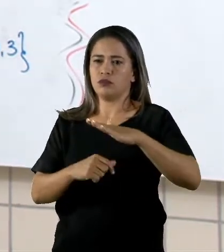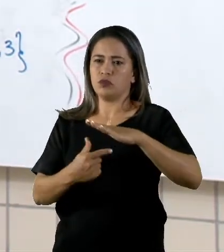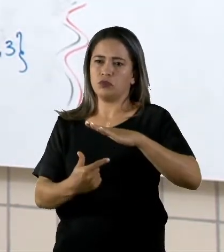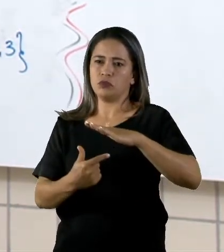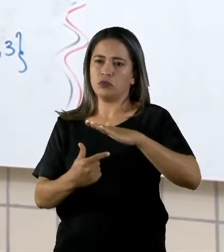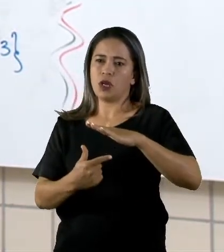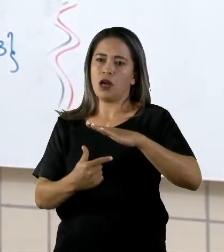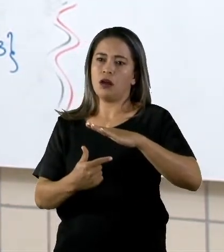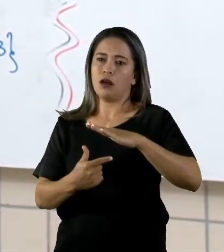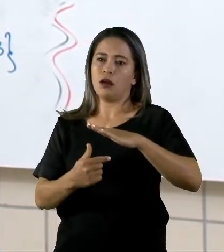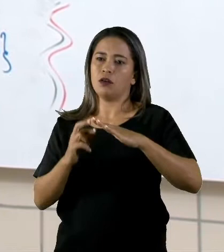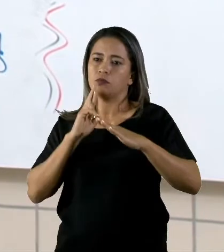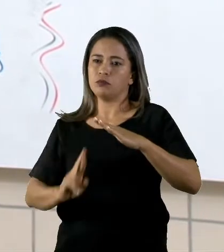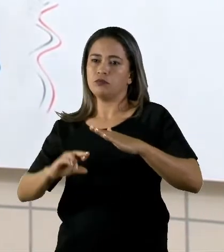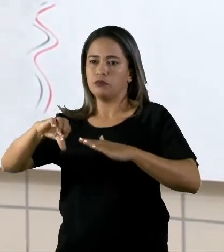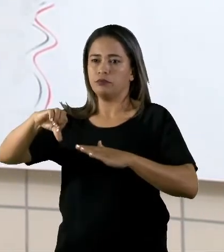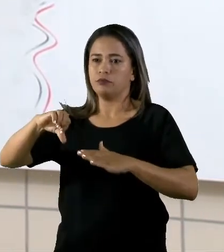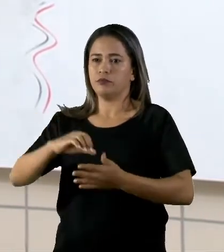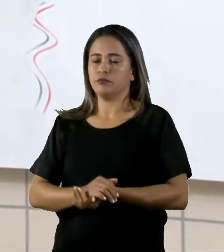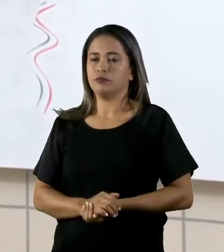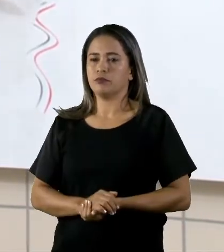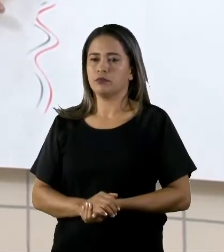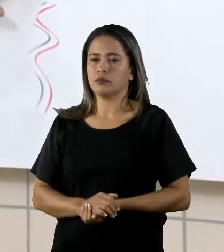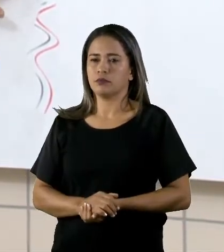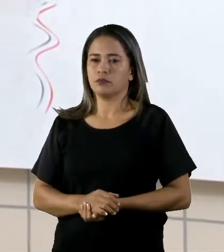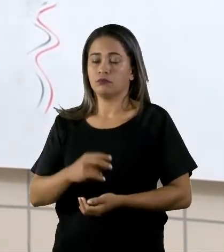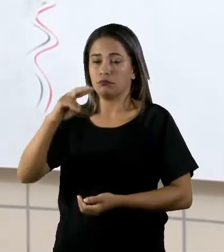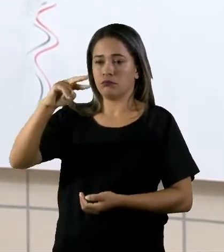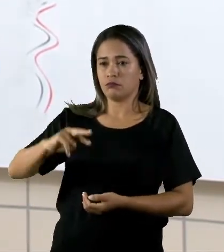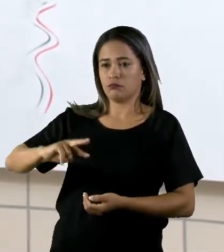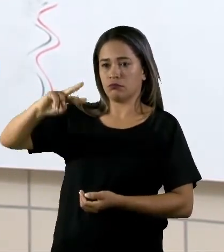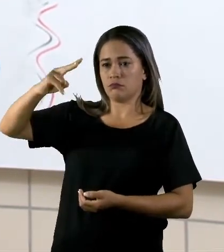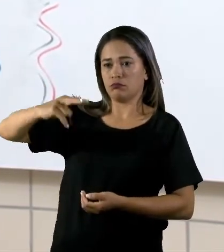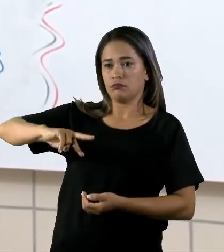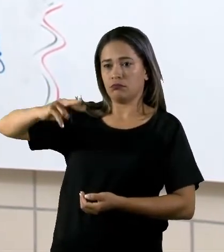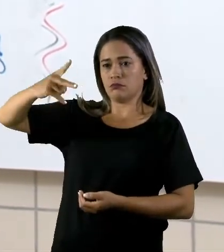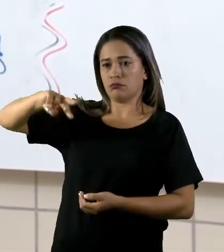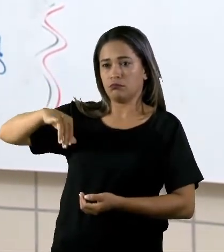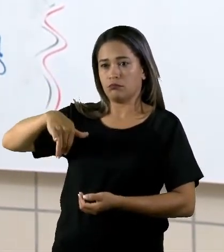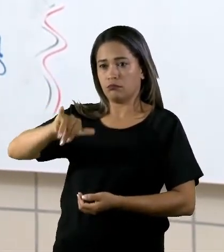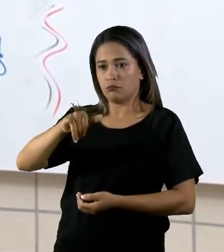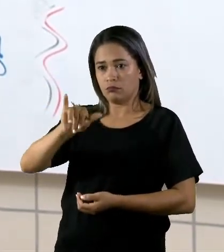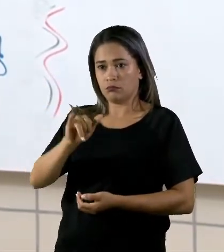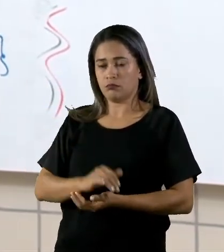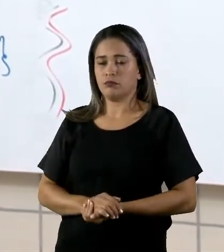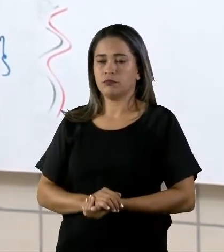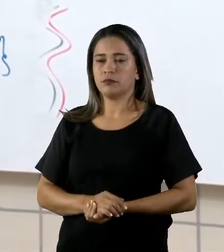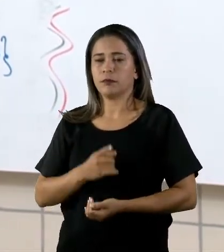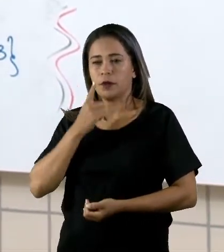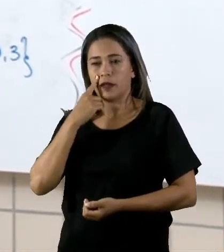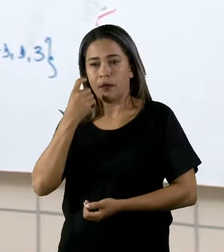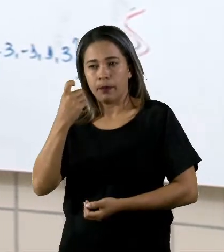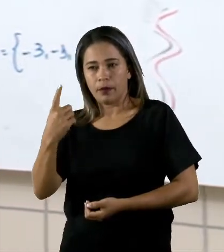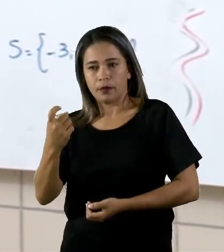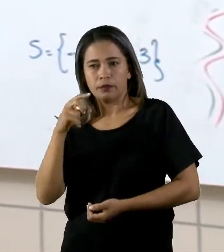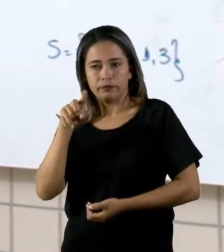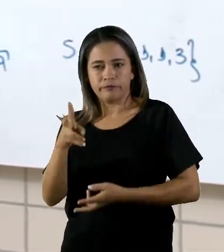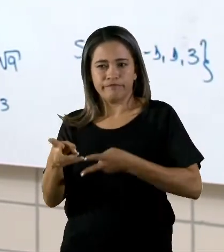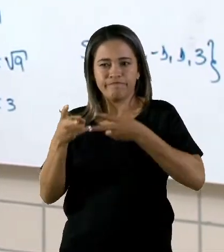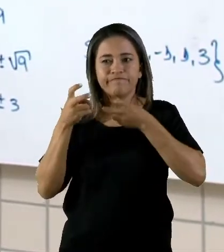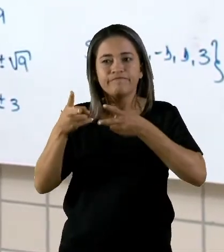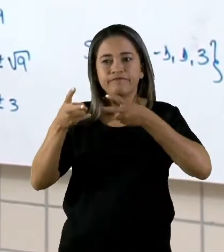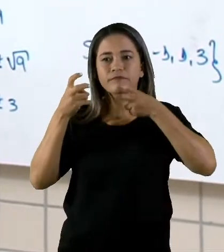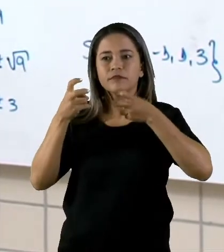dá 9. Então aqui eu encontrei dois valores para y. É importante você perceber, se ela é uma